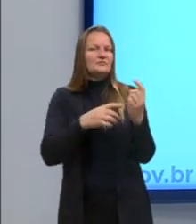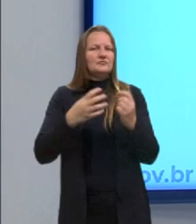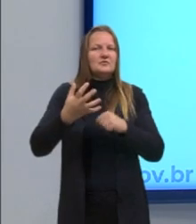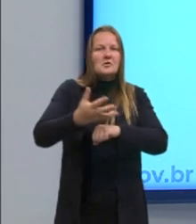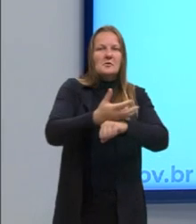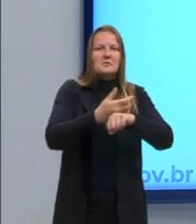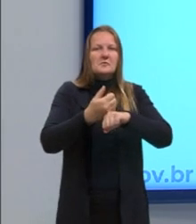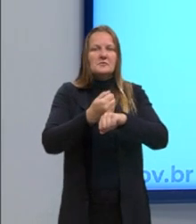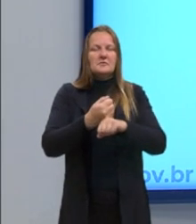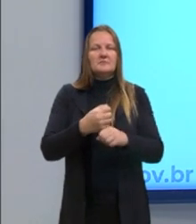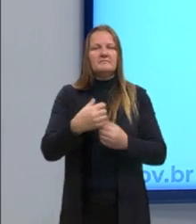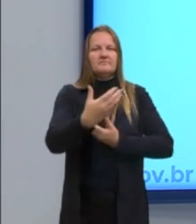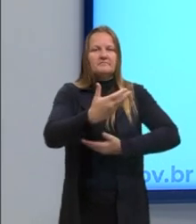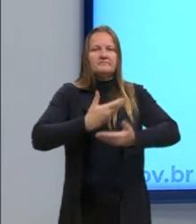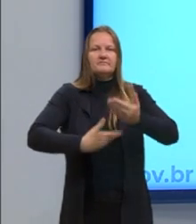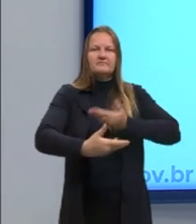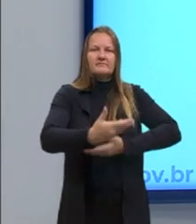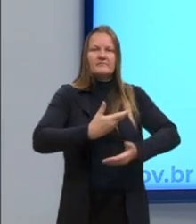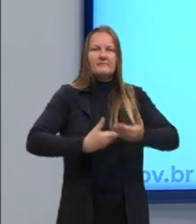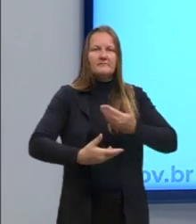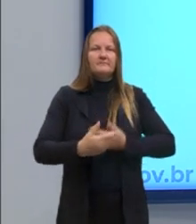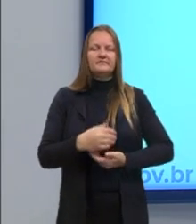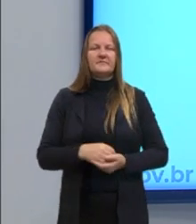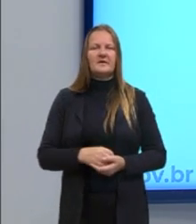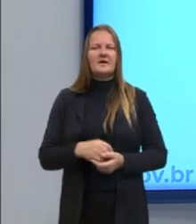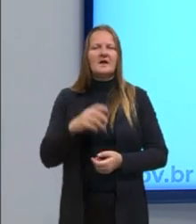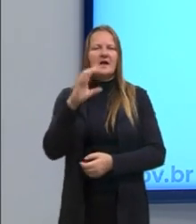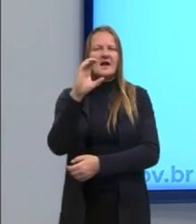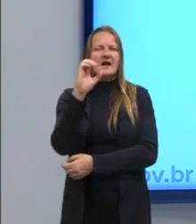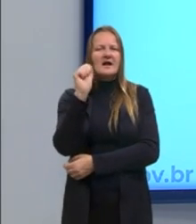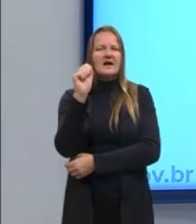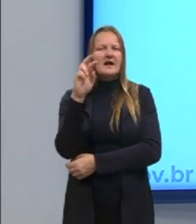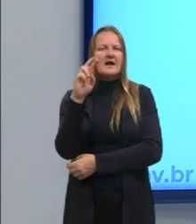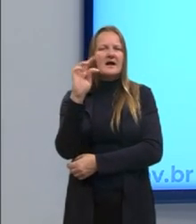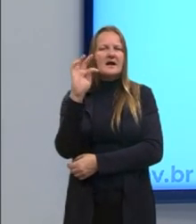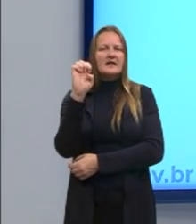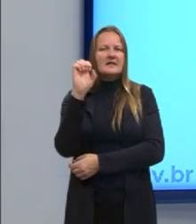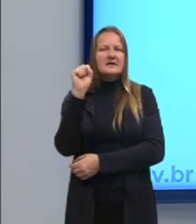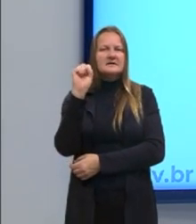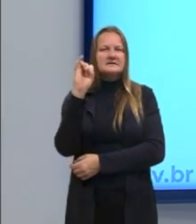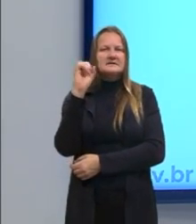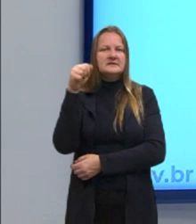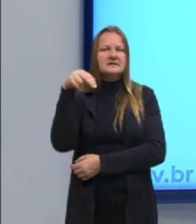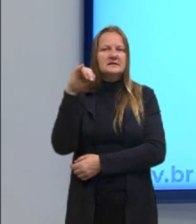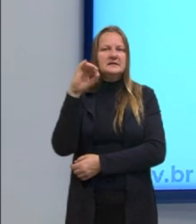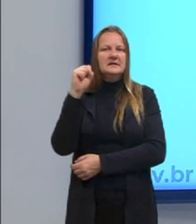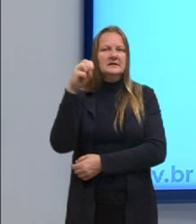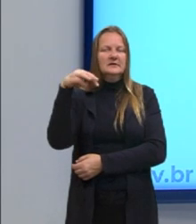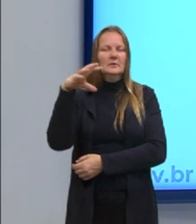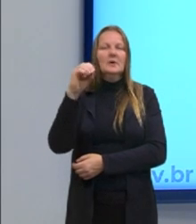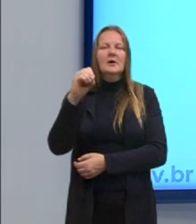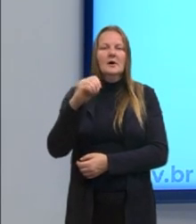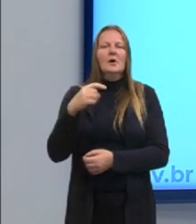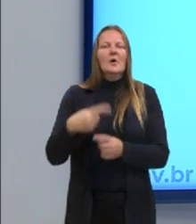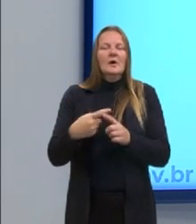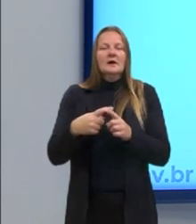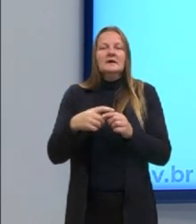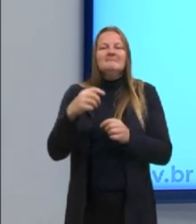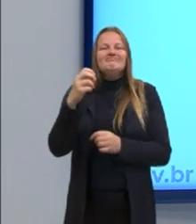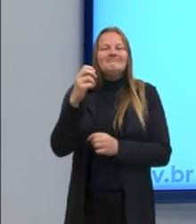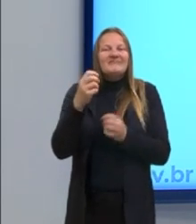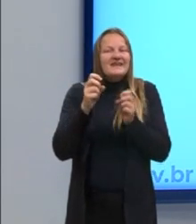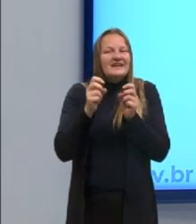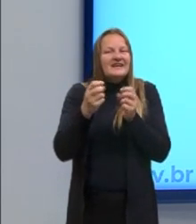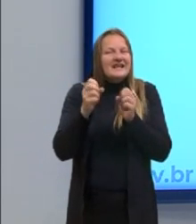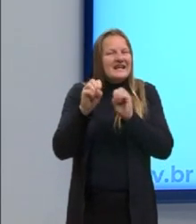outro pouco vai interferir sobre mim é céu modelo cartesiano racional né E isso trazendo para educação na educação bancária eu